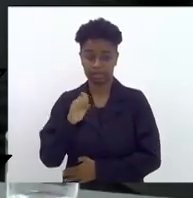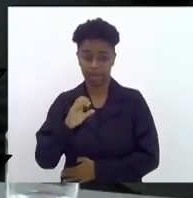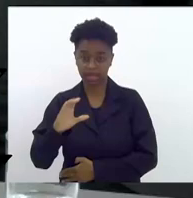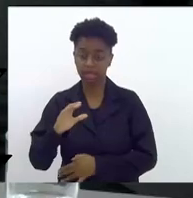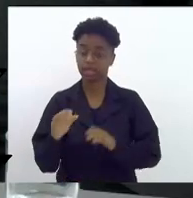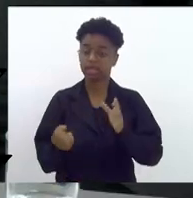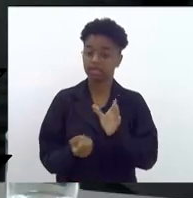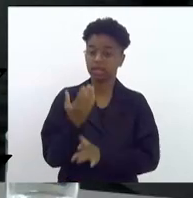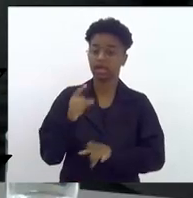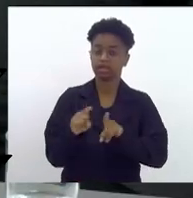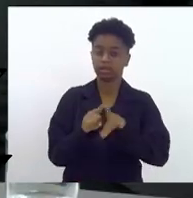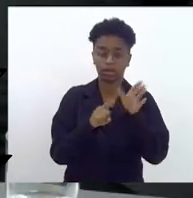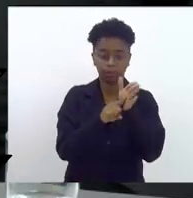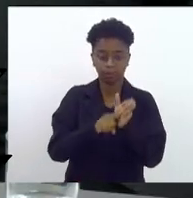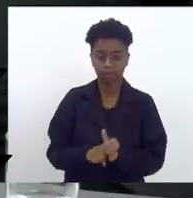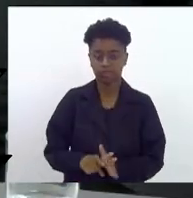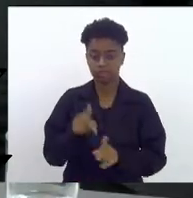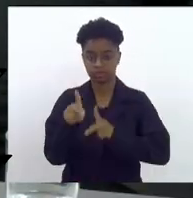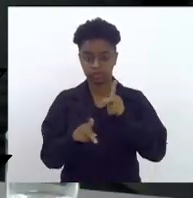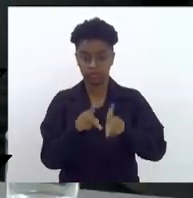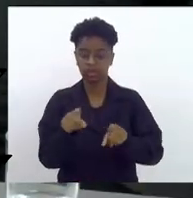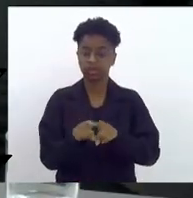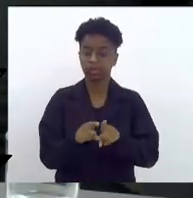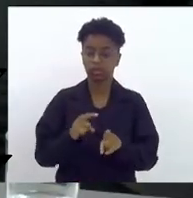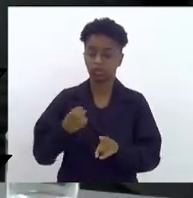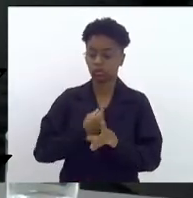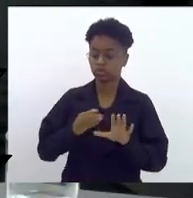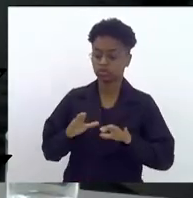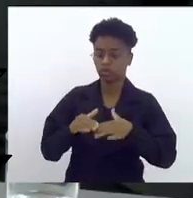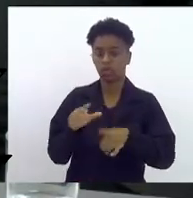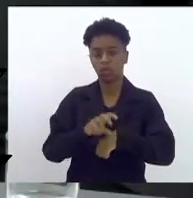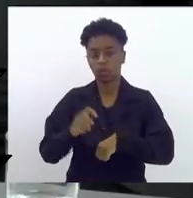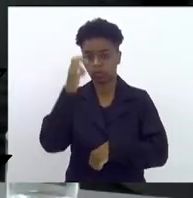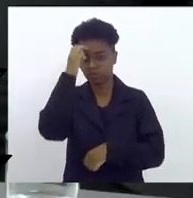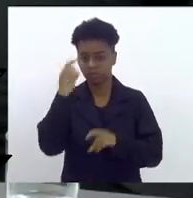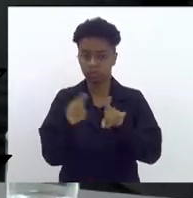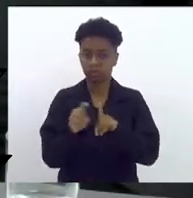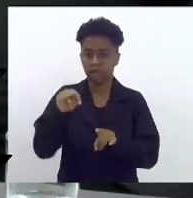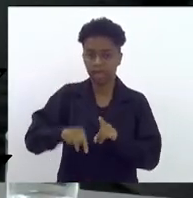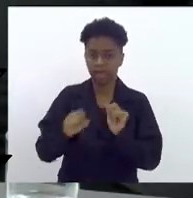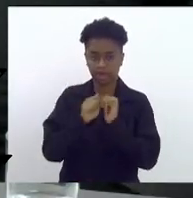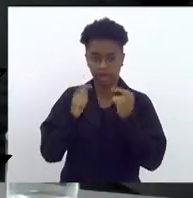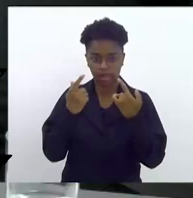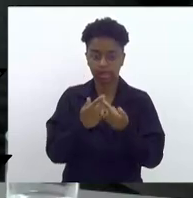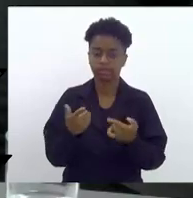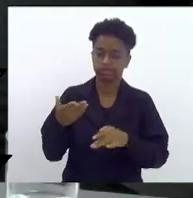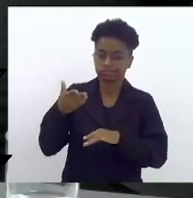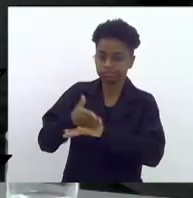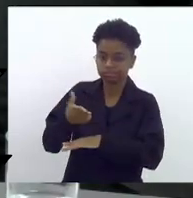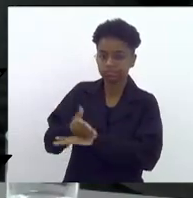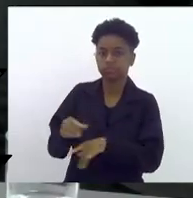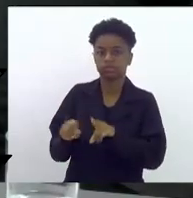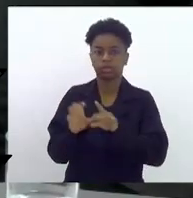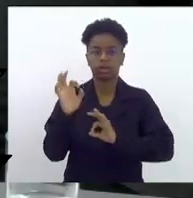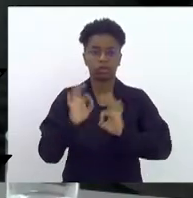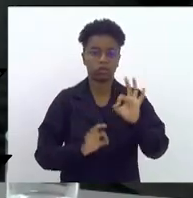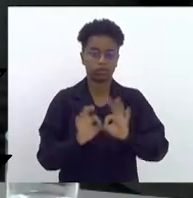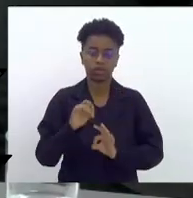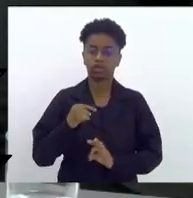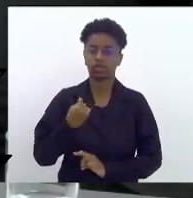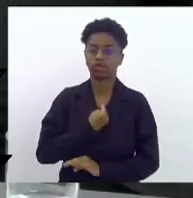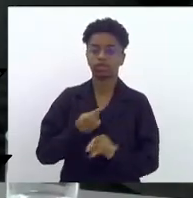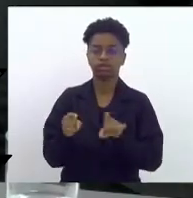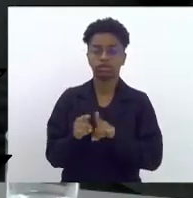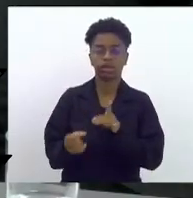lançando uma consulta pública e a nossa comissão de Cultura a casa Legislativa como um todo vai fazer parte dessa construção nós vamos